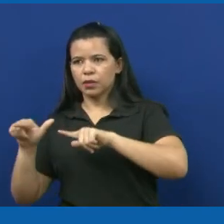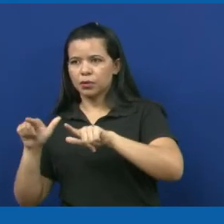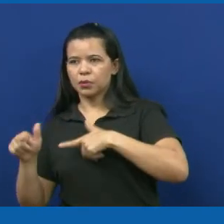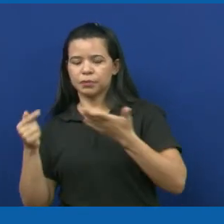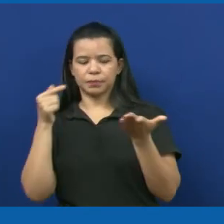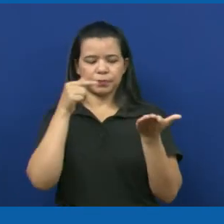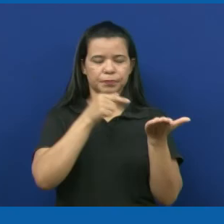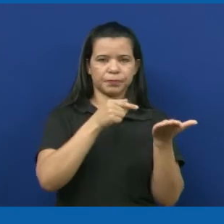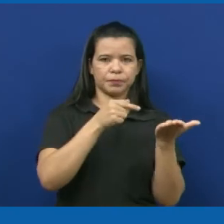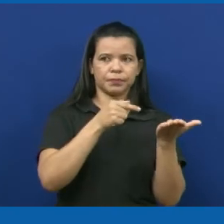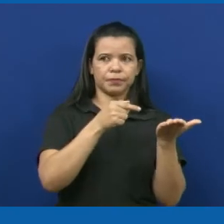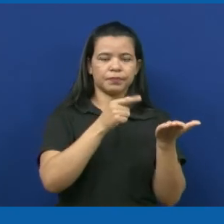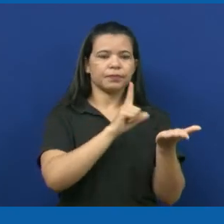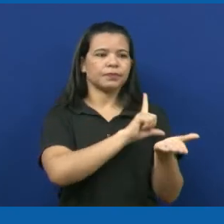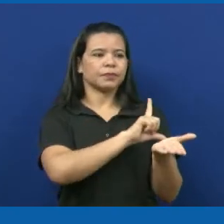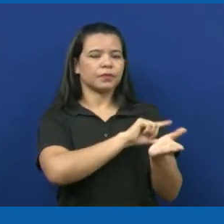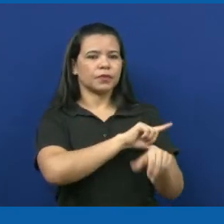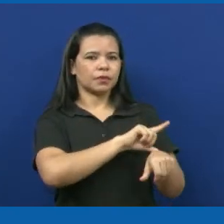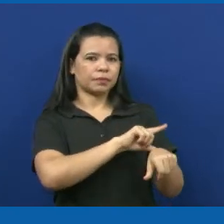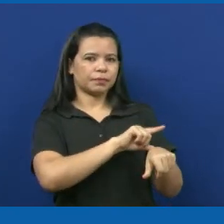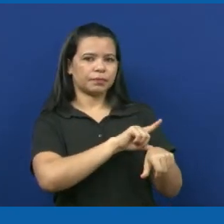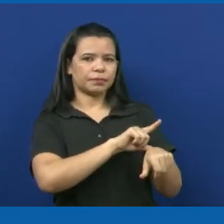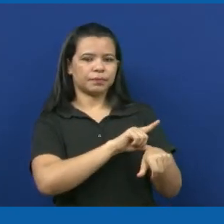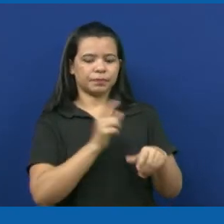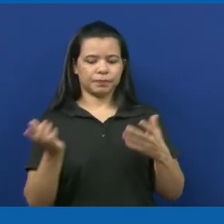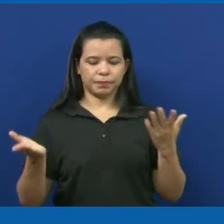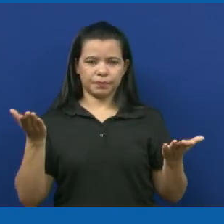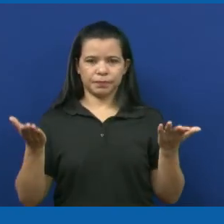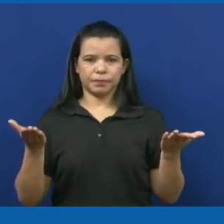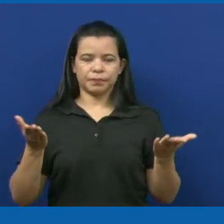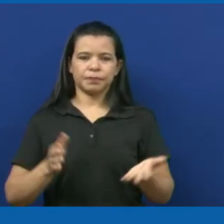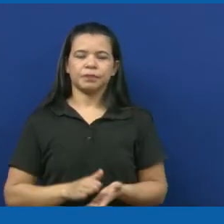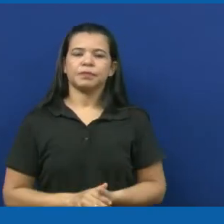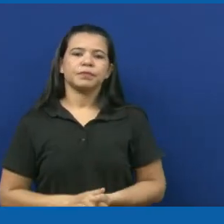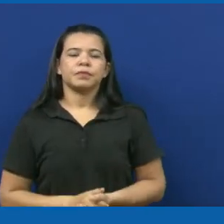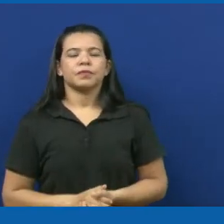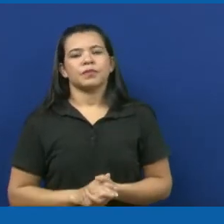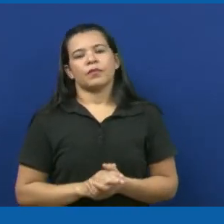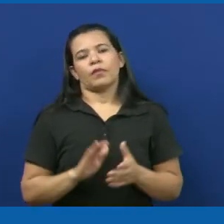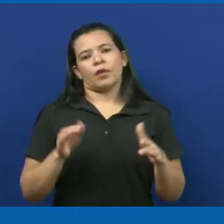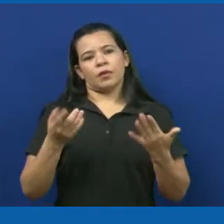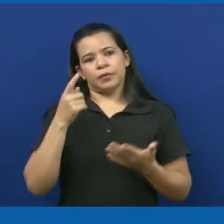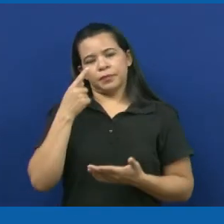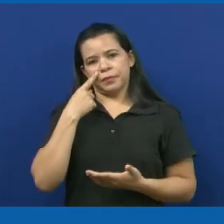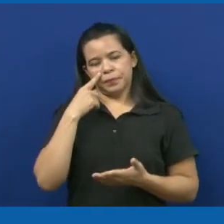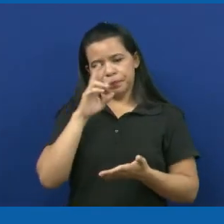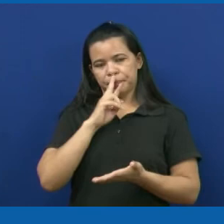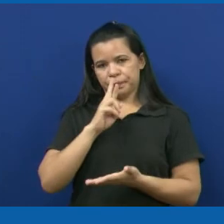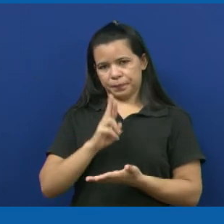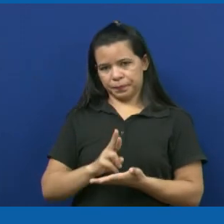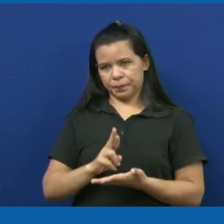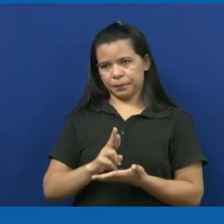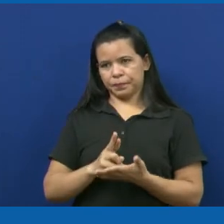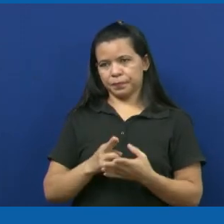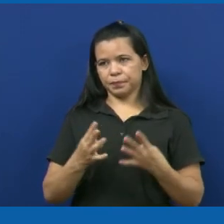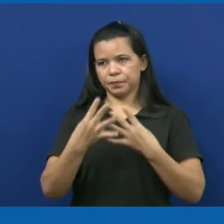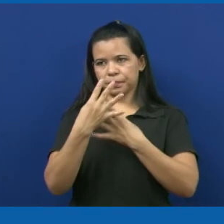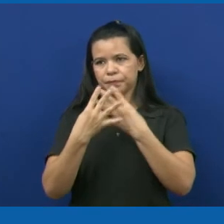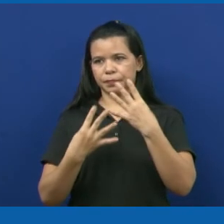são as minhas 2 grandezas que vão se envolver nesse problema aí. Então vamos aí para o processo de resolução. Vamos analisar a nossa tabela